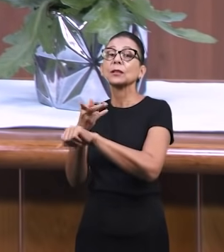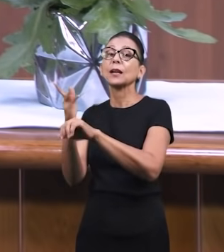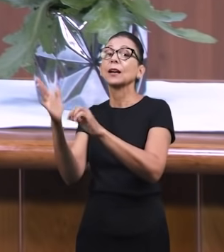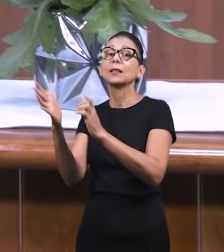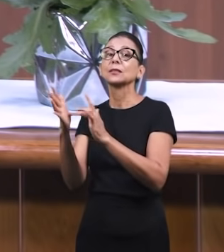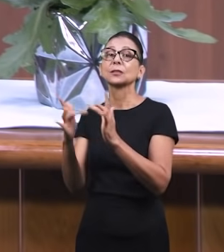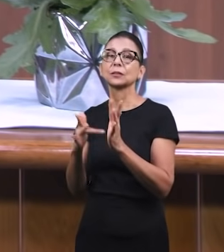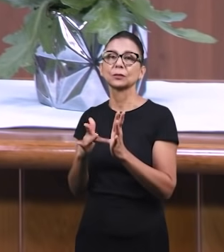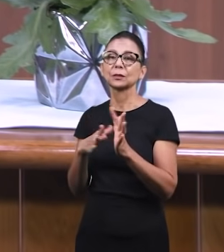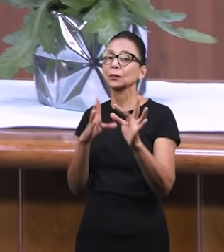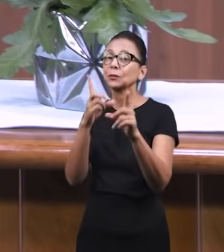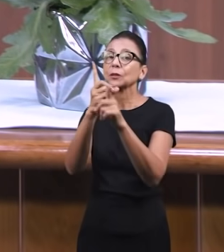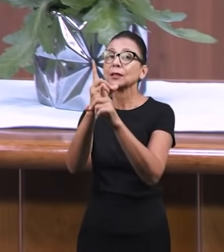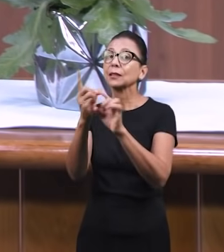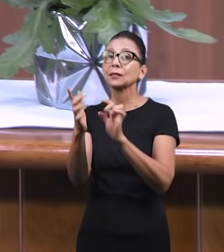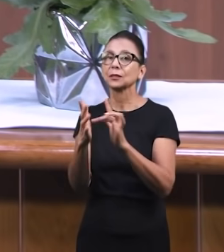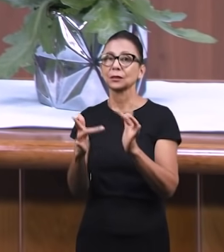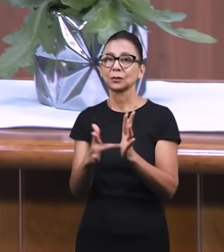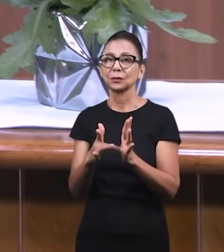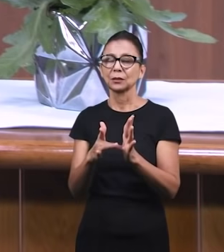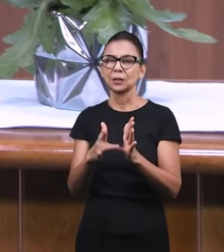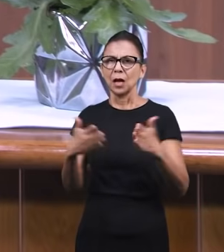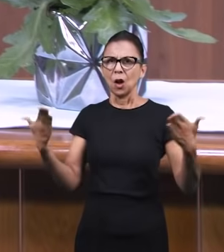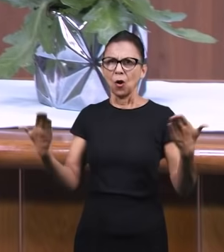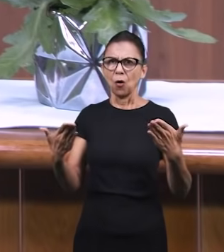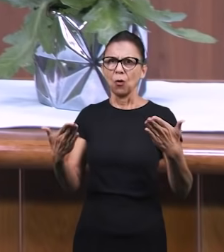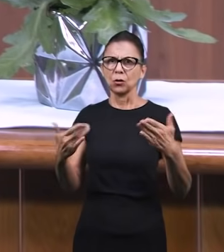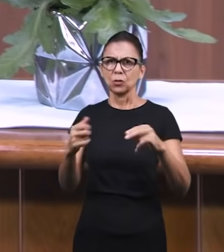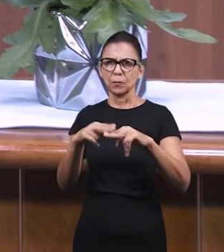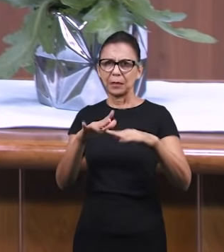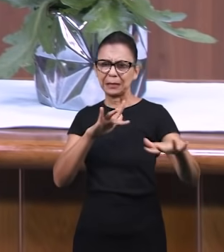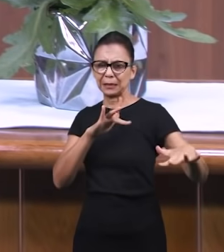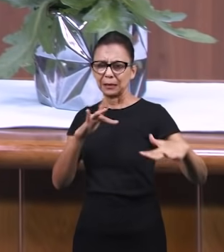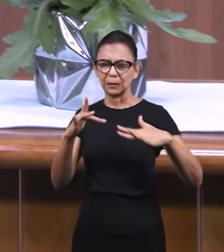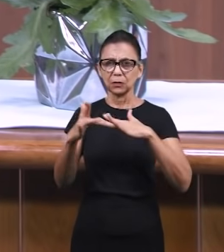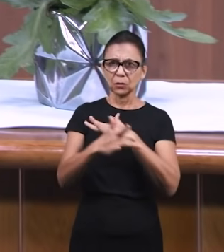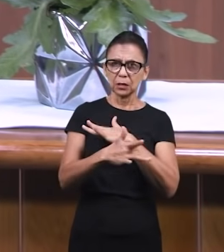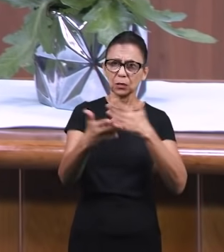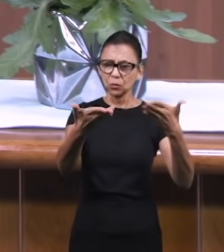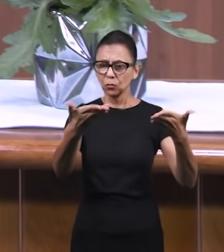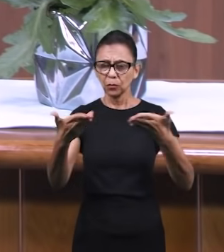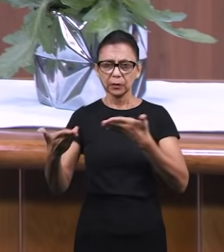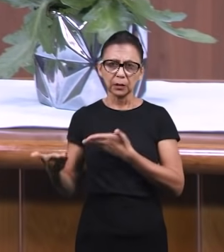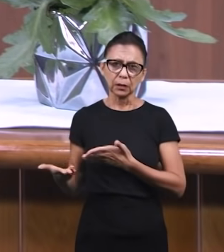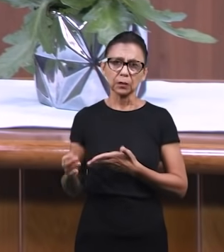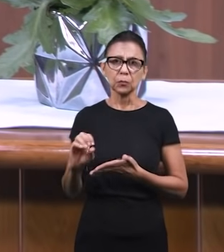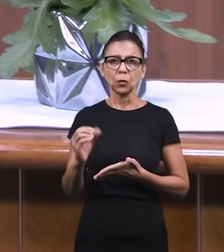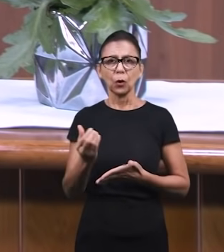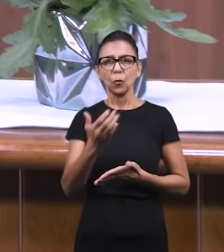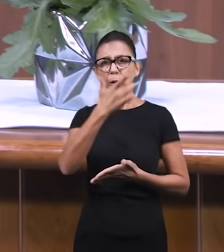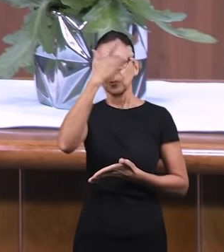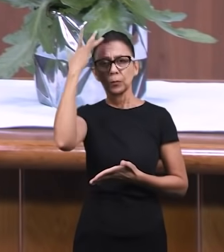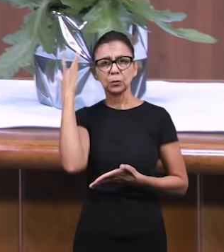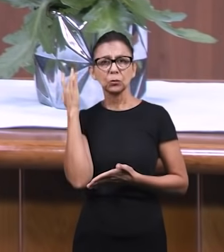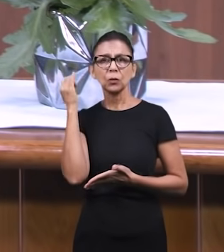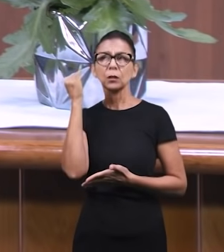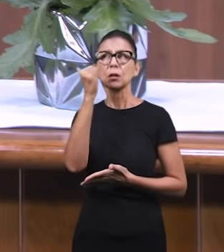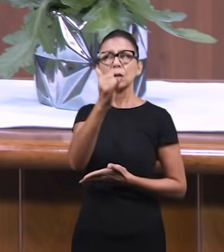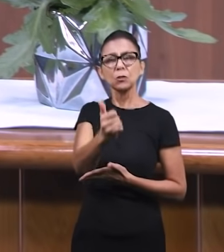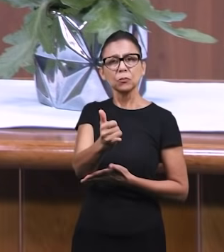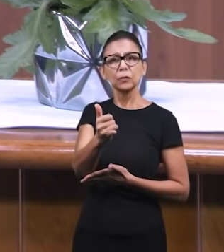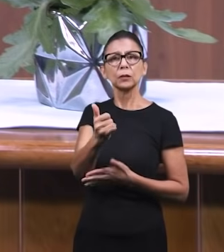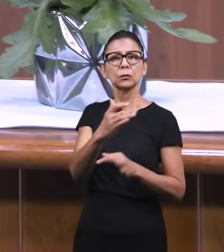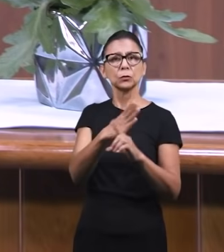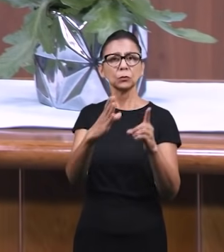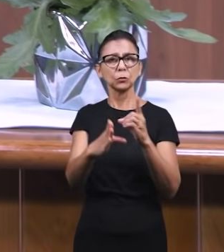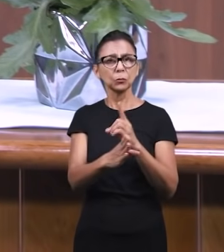usando as redes sociais, você foi convidado, alguém te falou deste culto, você, na comunhão da igreja, na comunhão do